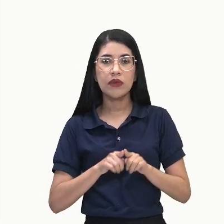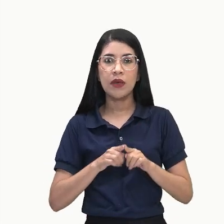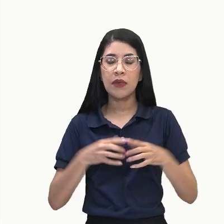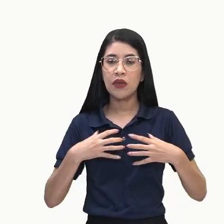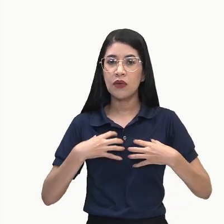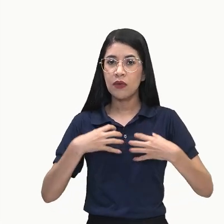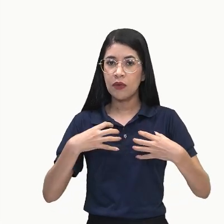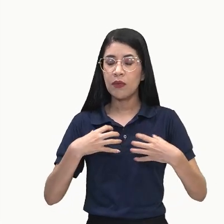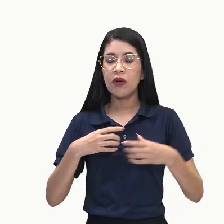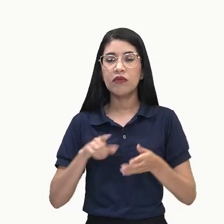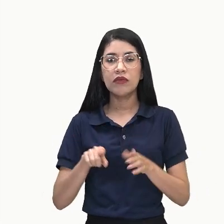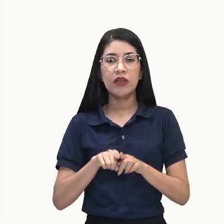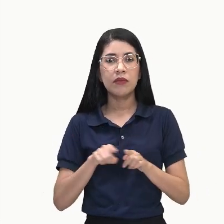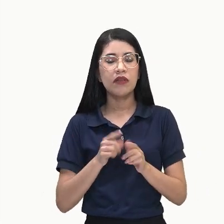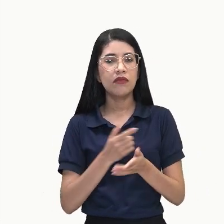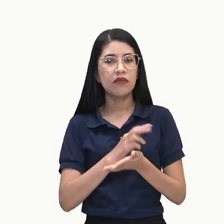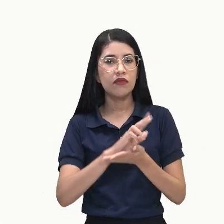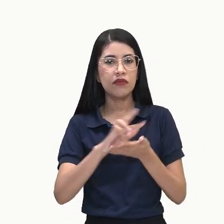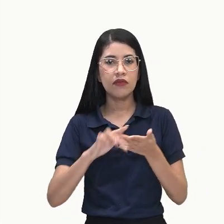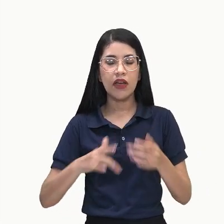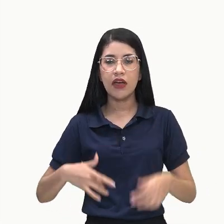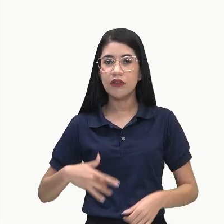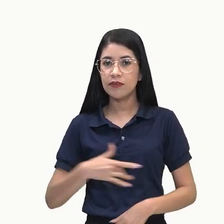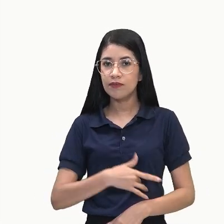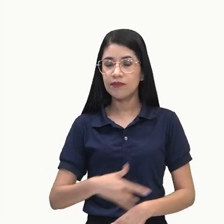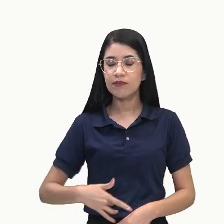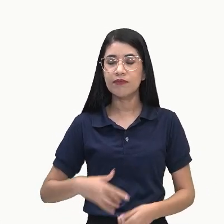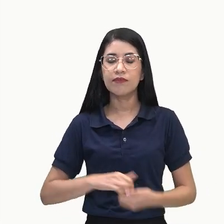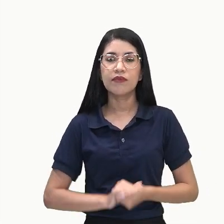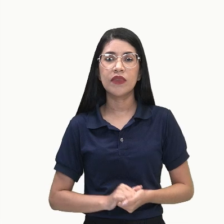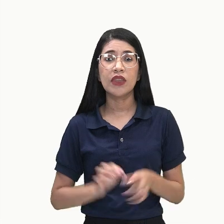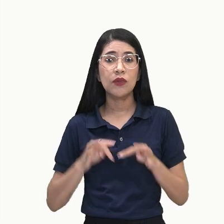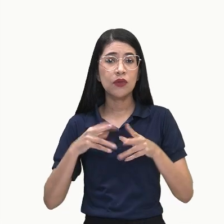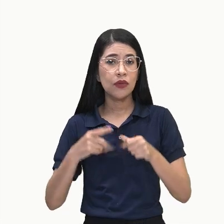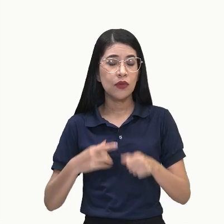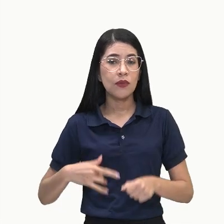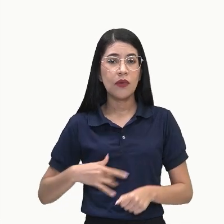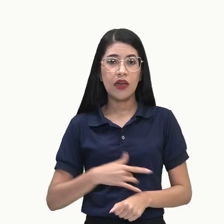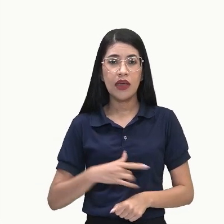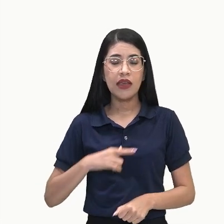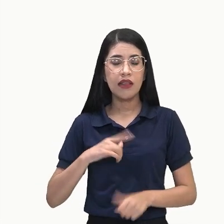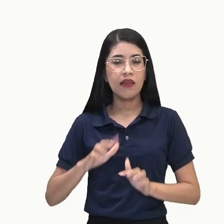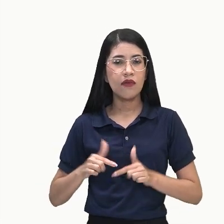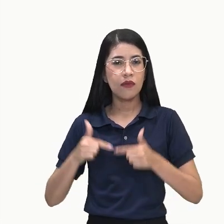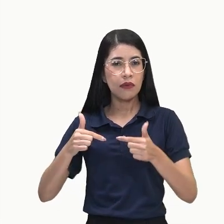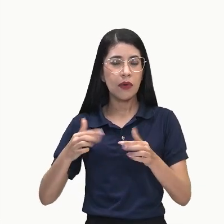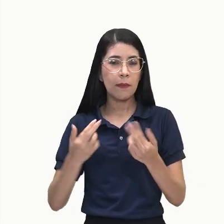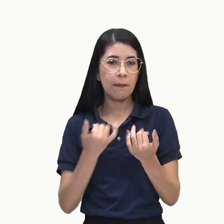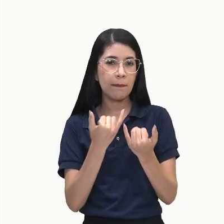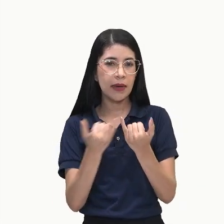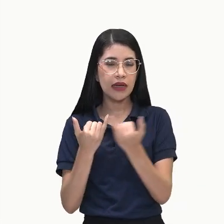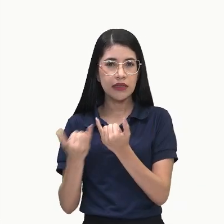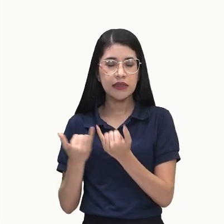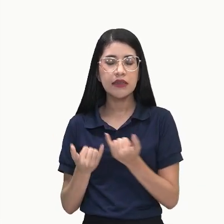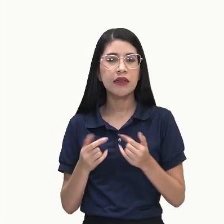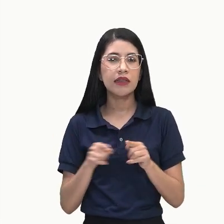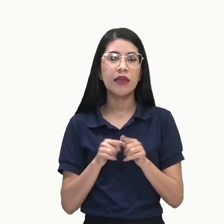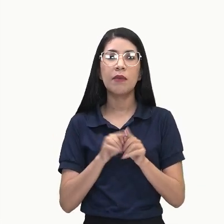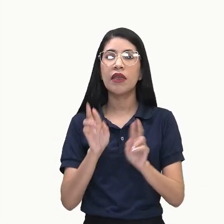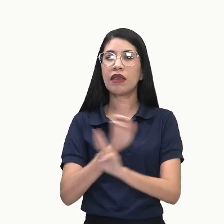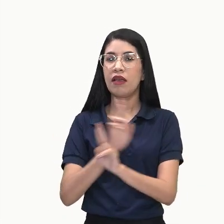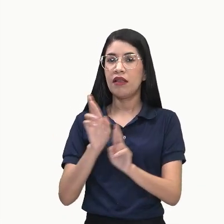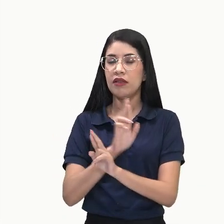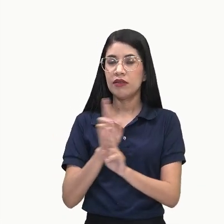e outros órgãos. Todos esses órgãos, quando eles têm funções muito parecidas e relacionadas